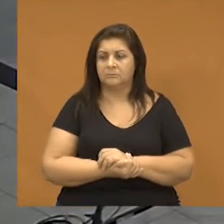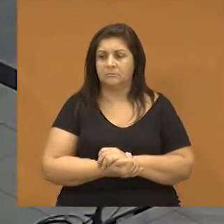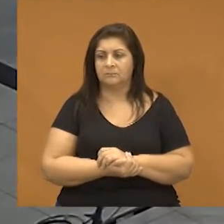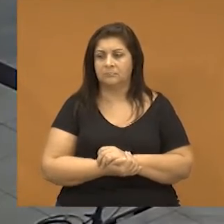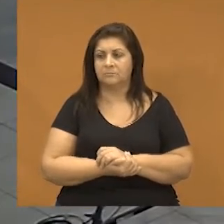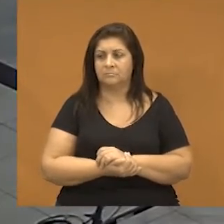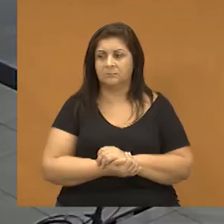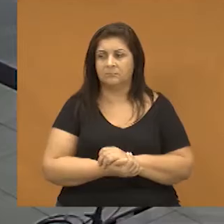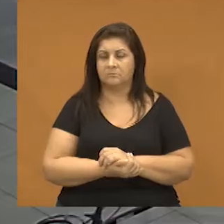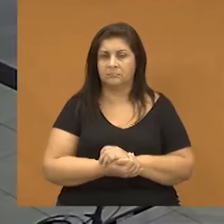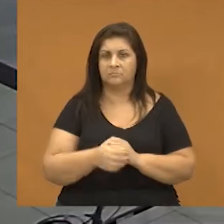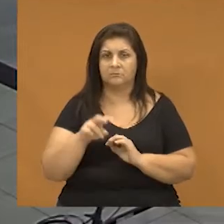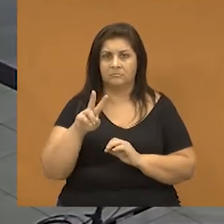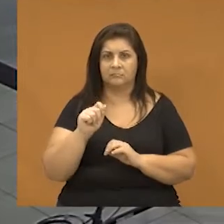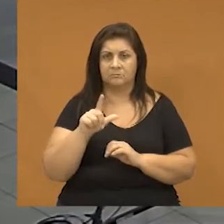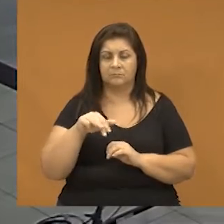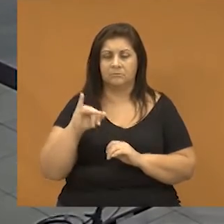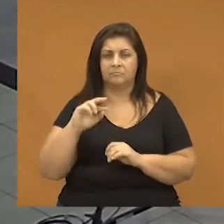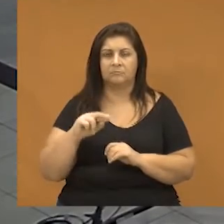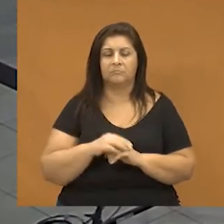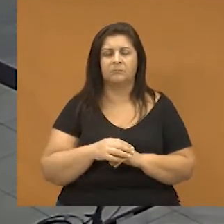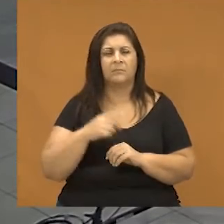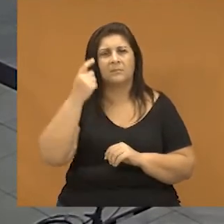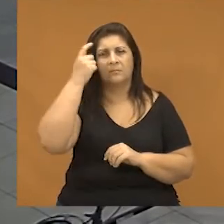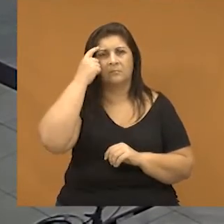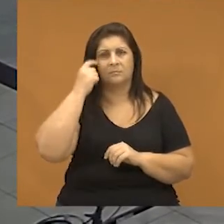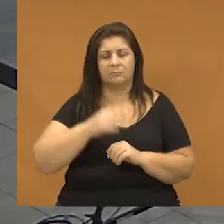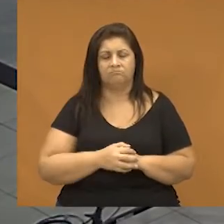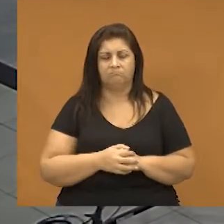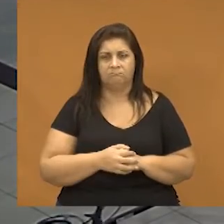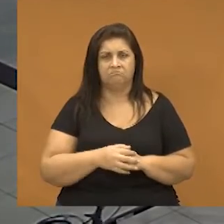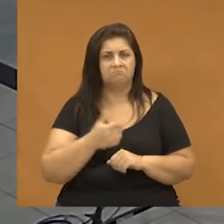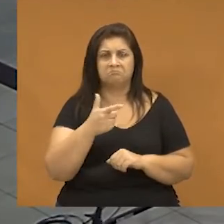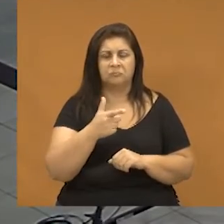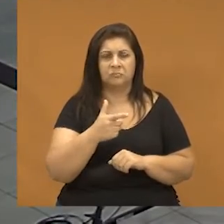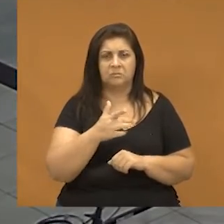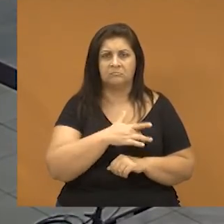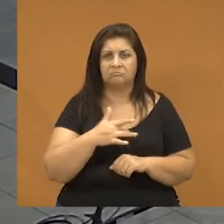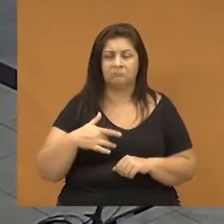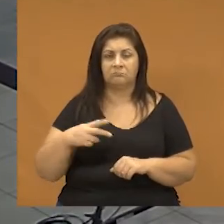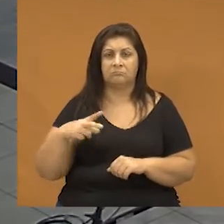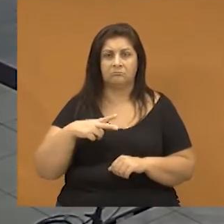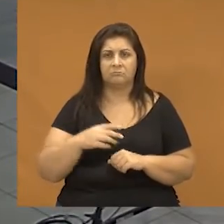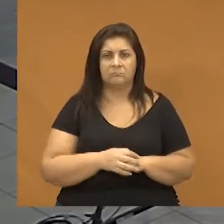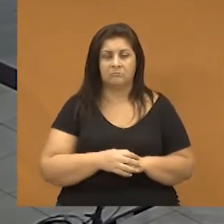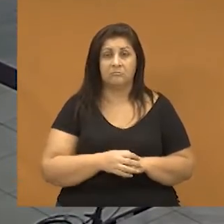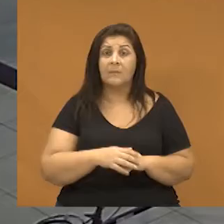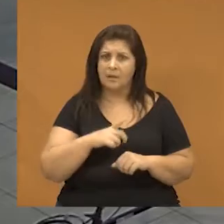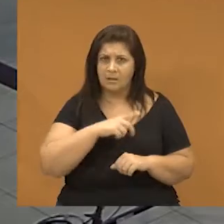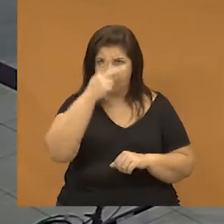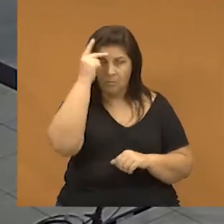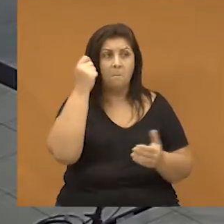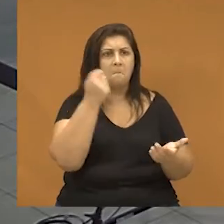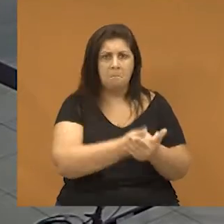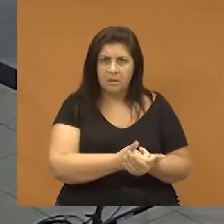Vereador Arilton, eu fico pensando o seguinte, eu não tenho convênio na cidade, mas tem gente que paga R$800 de